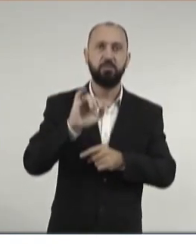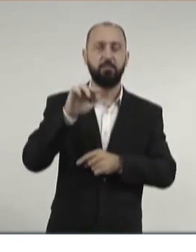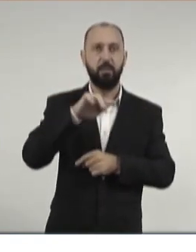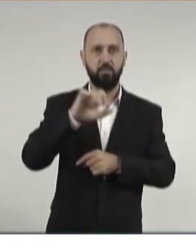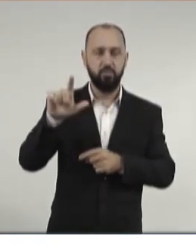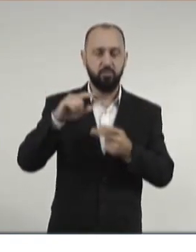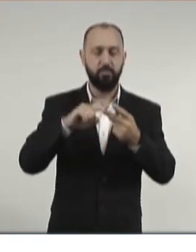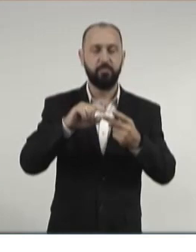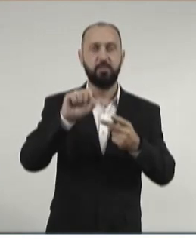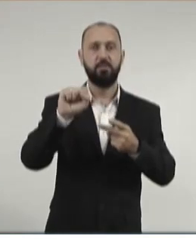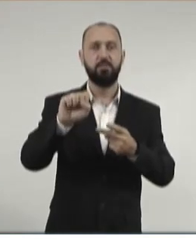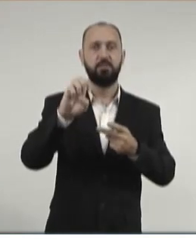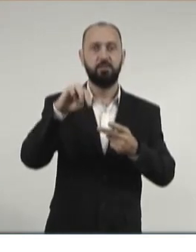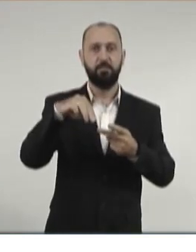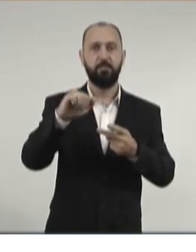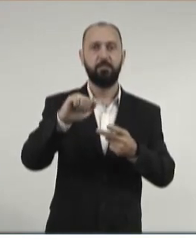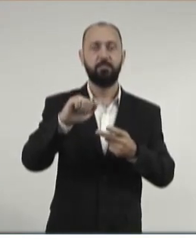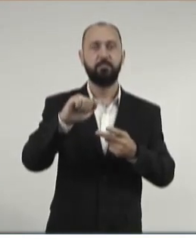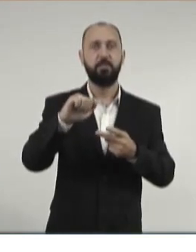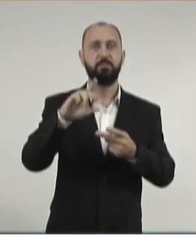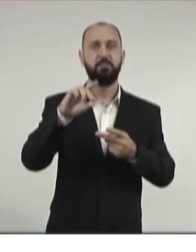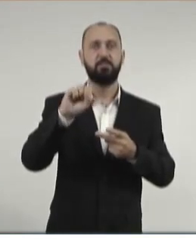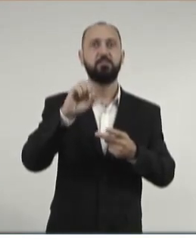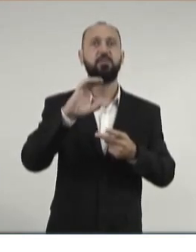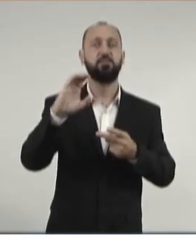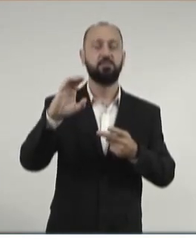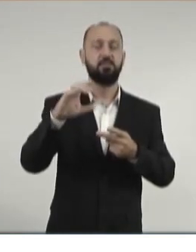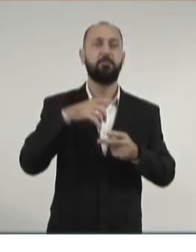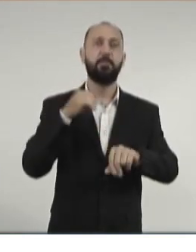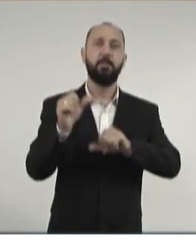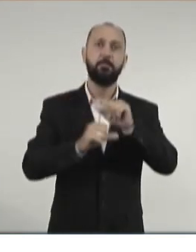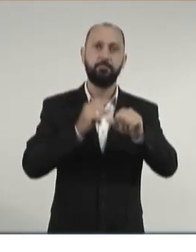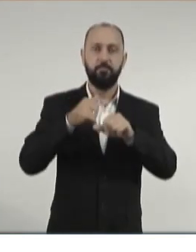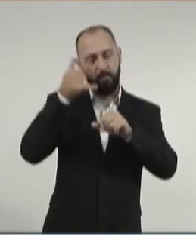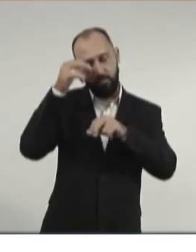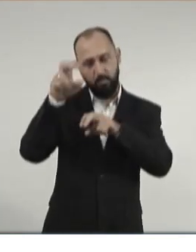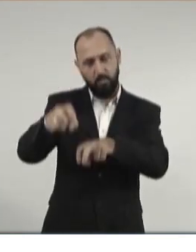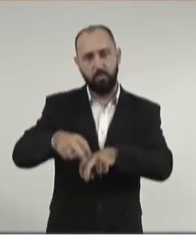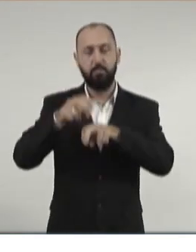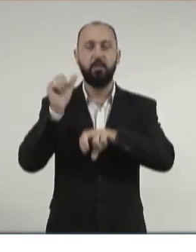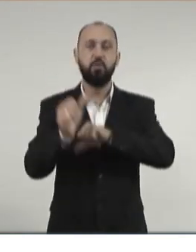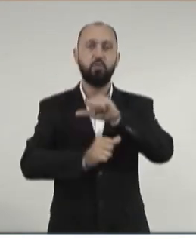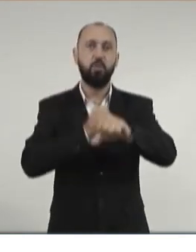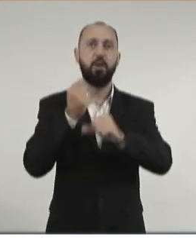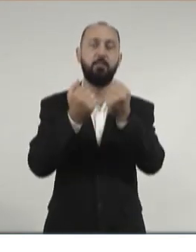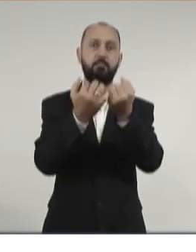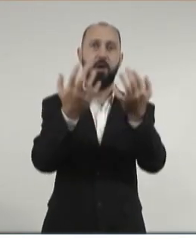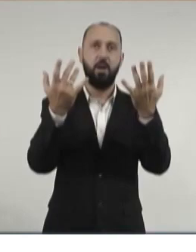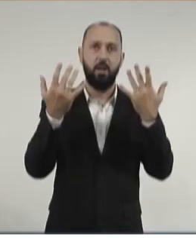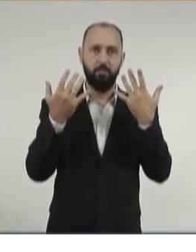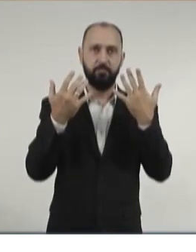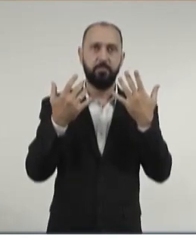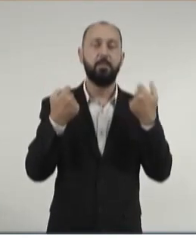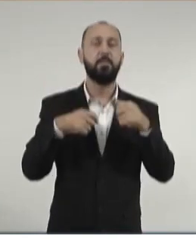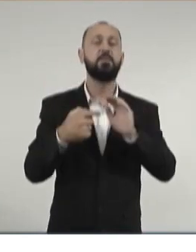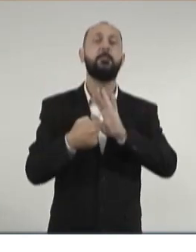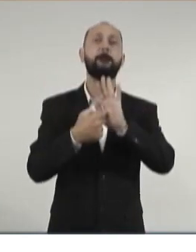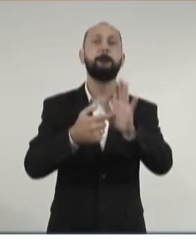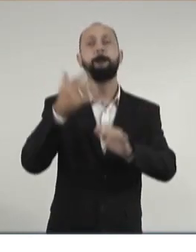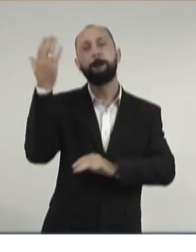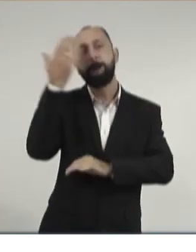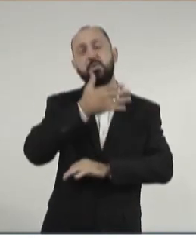e da SEMADESC para fazer a conversão da pecuária para a lavoura. Ele obrigatoriamente ele tem que